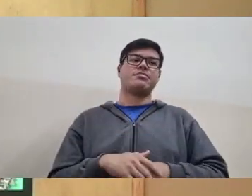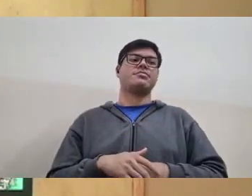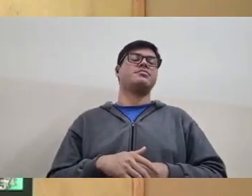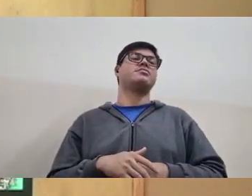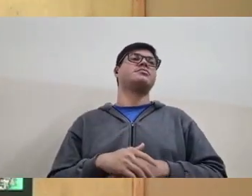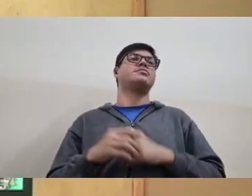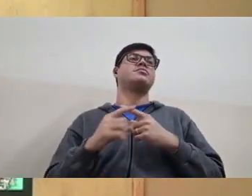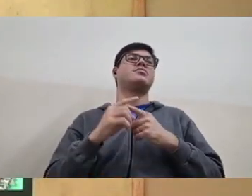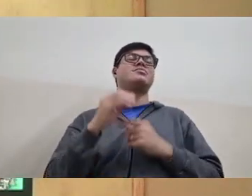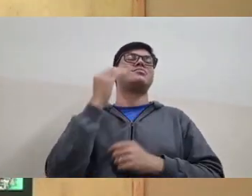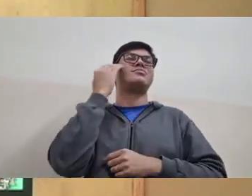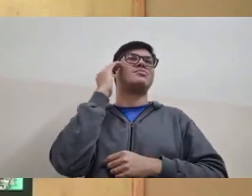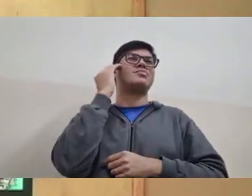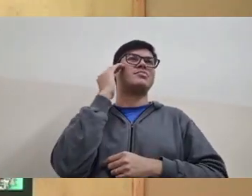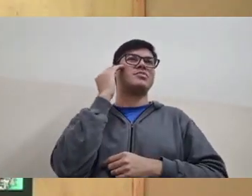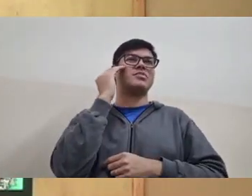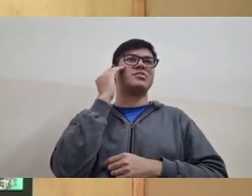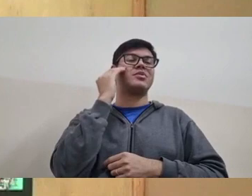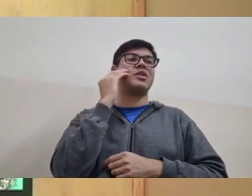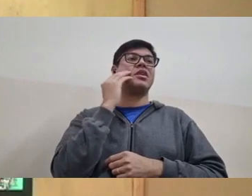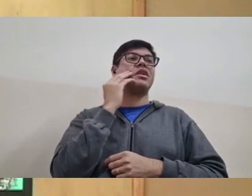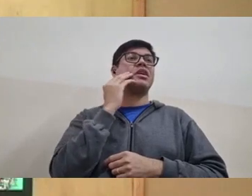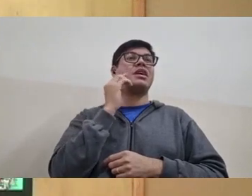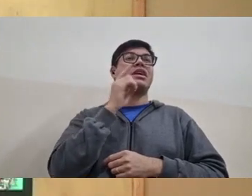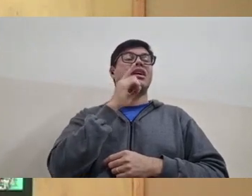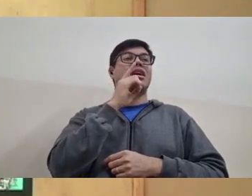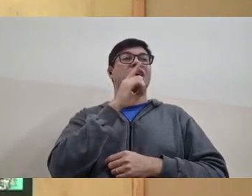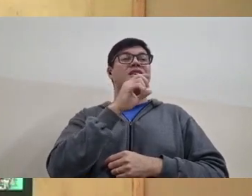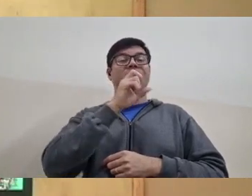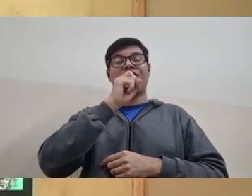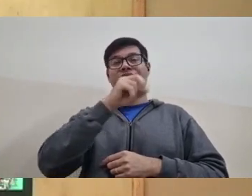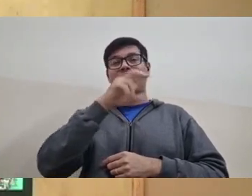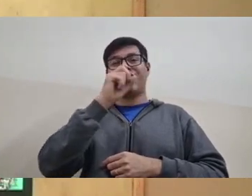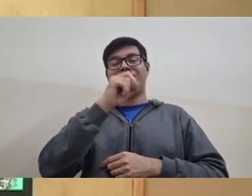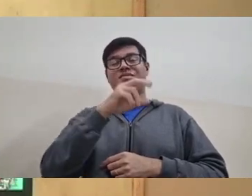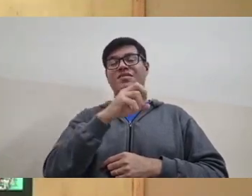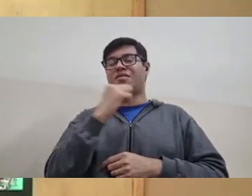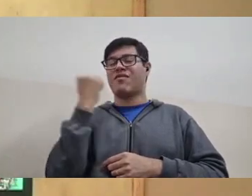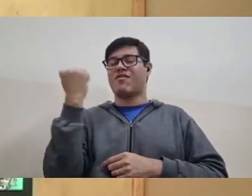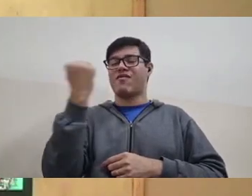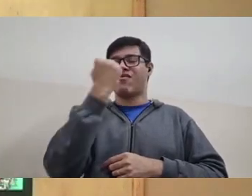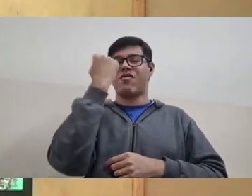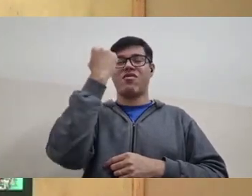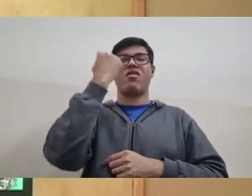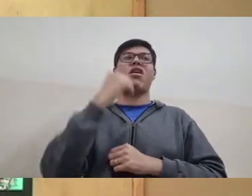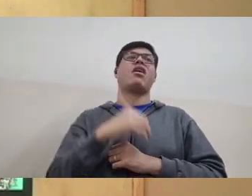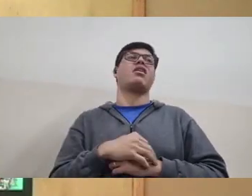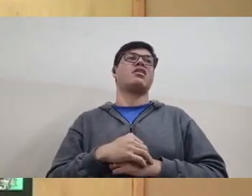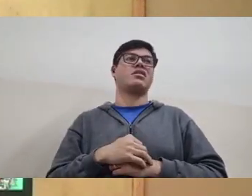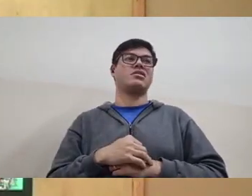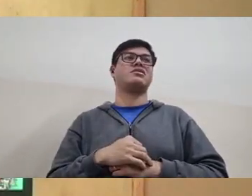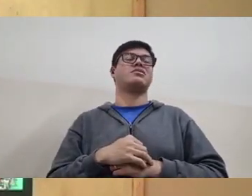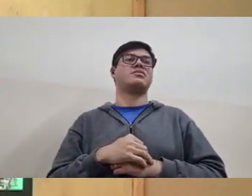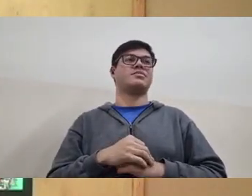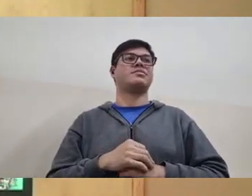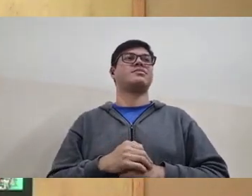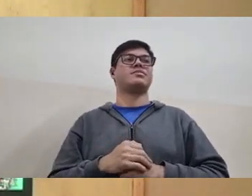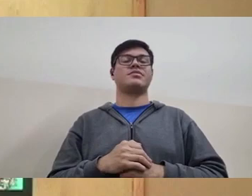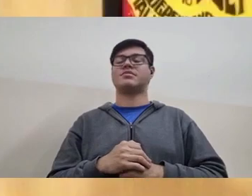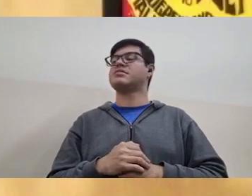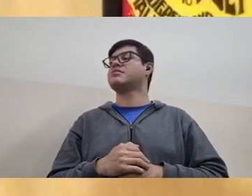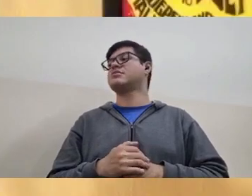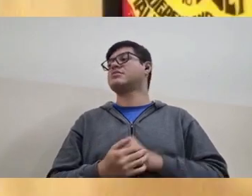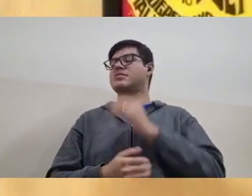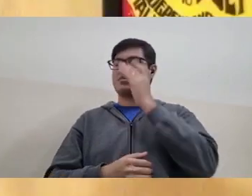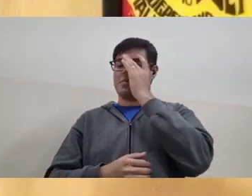porque é muito, muito veloz e muito agressivo. Tá certo. o greening na questão dos citros. Que é mais